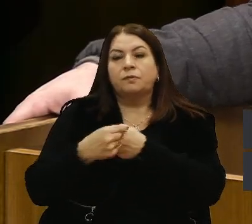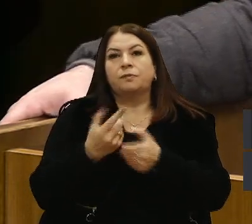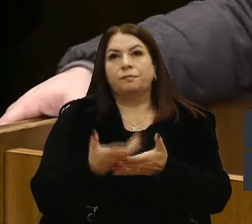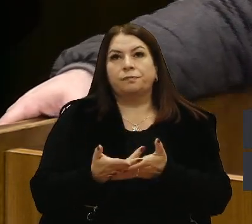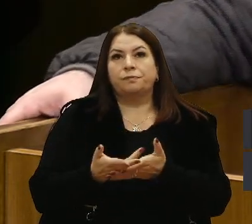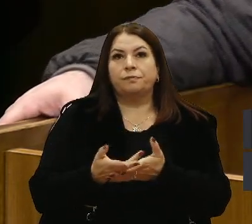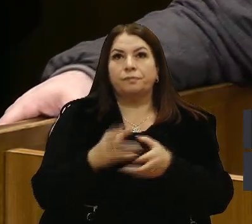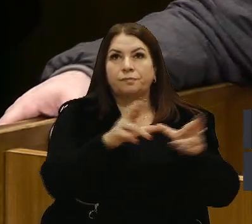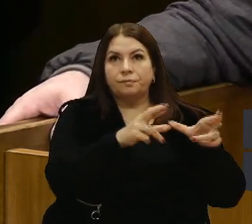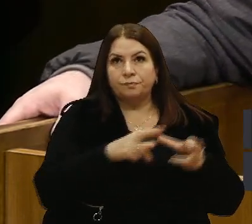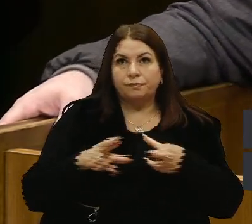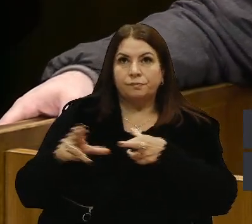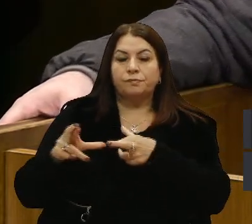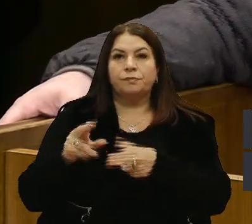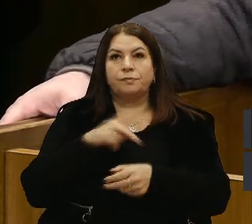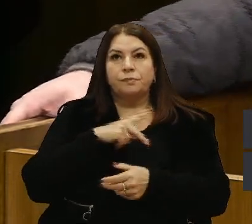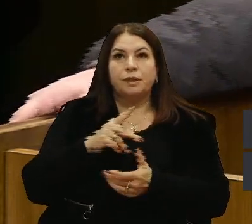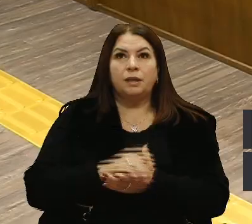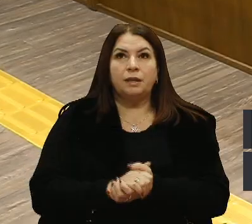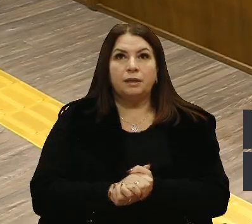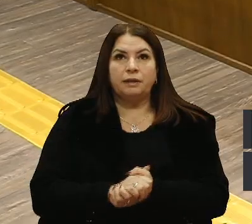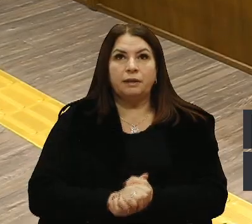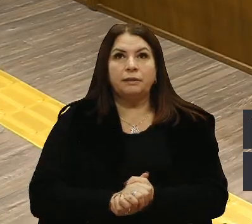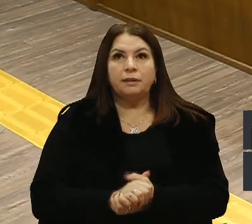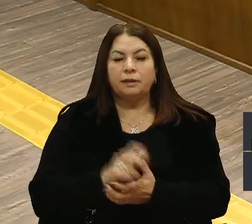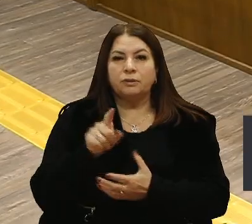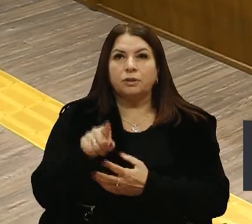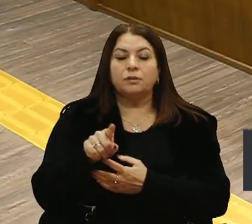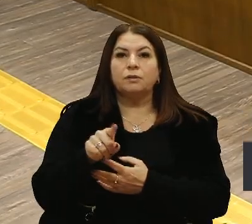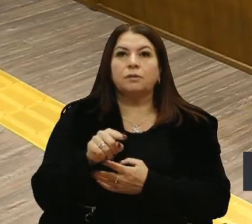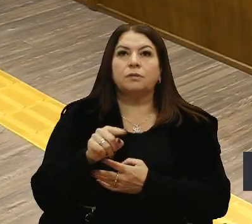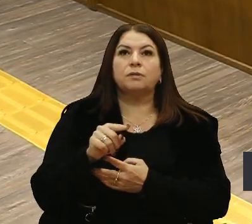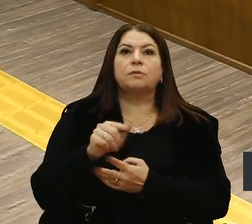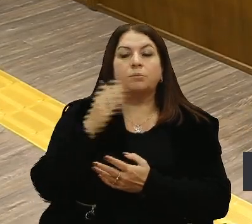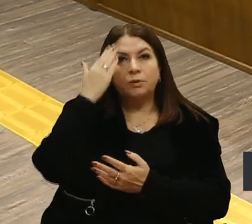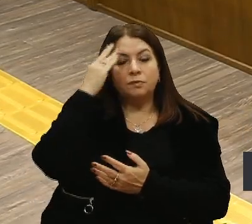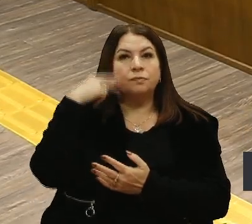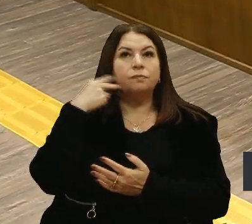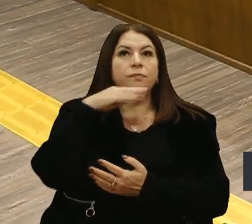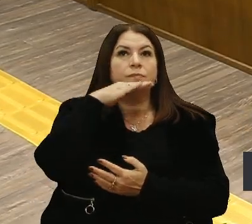e para a nossa região. Seria isso, presidente. Obrigado. Obrigado, vereador Bortola.